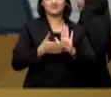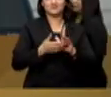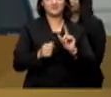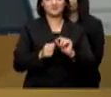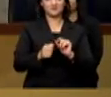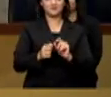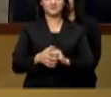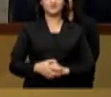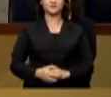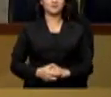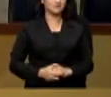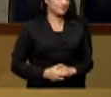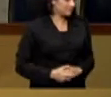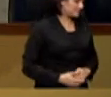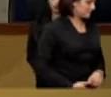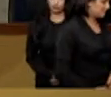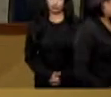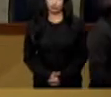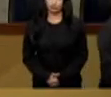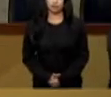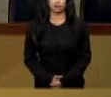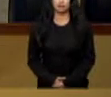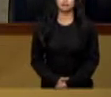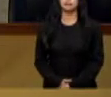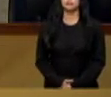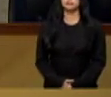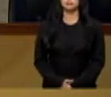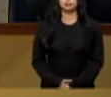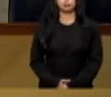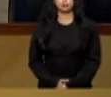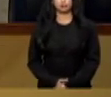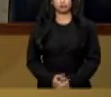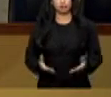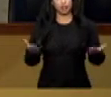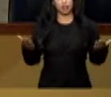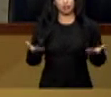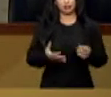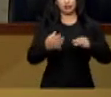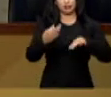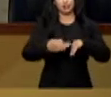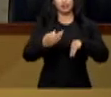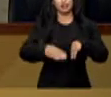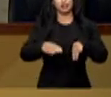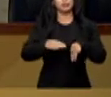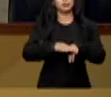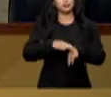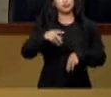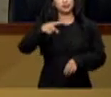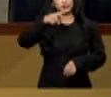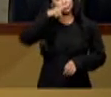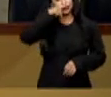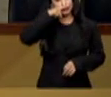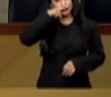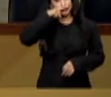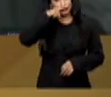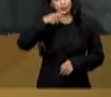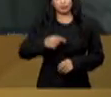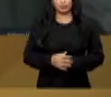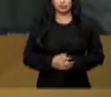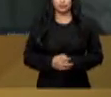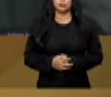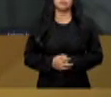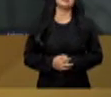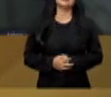Excelência. Como vota Sua Excelência o ministro Edson Fachin? Senhor presidente,